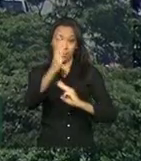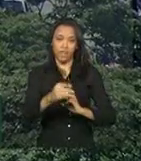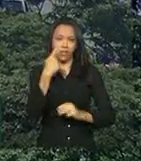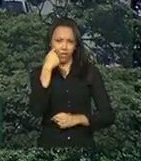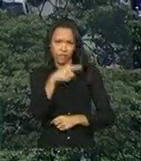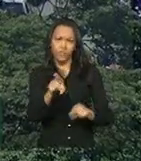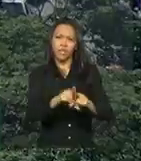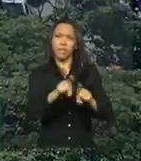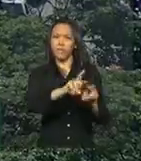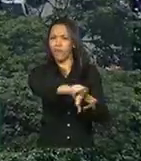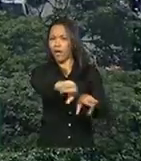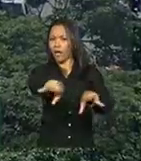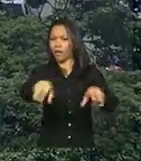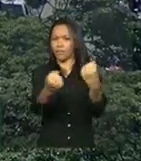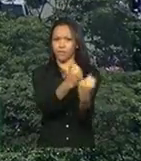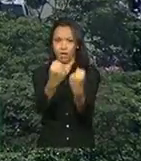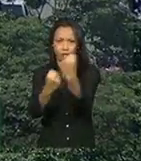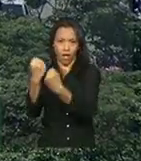TV.